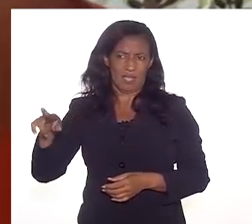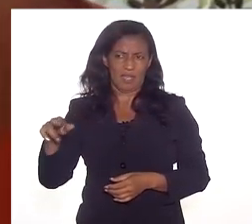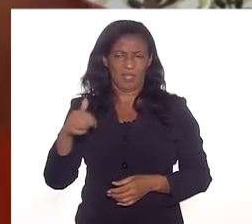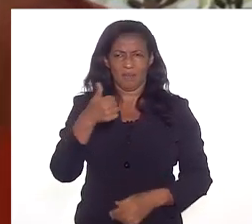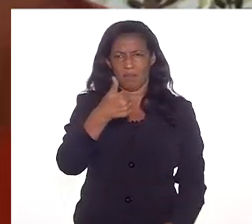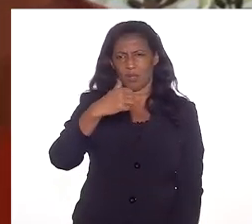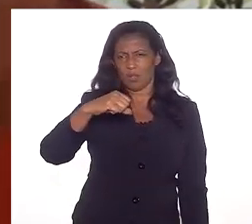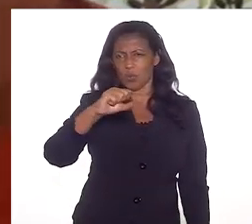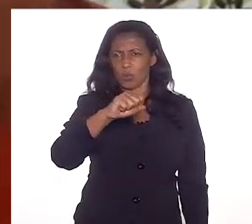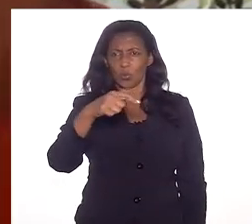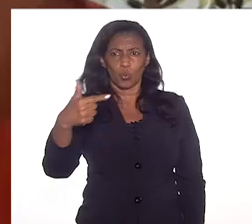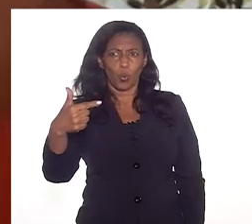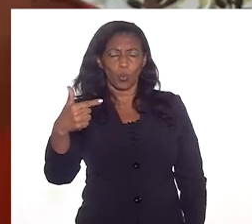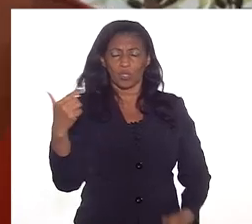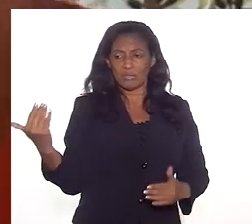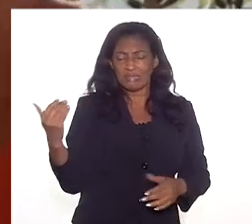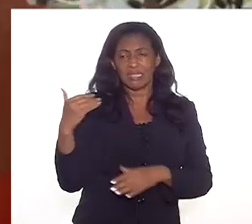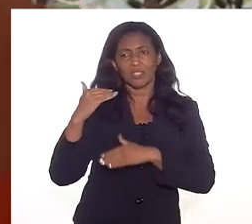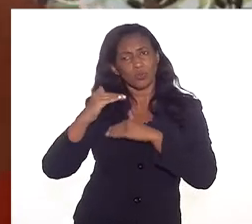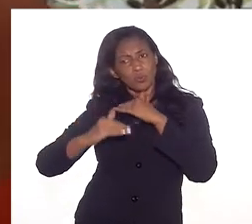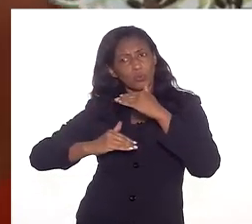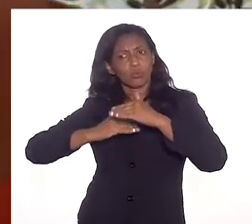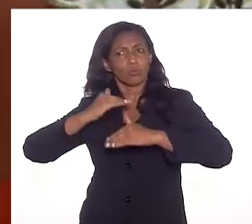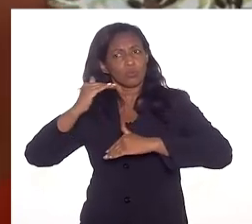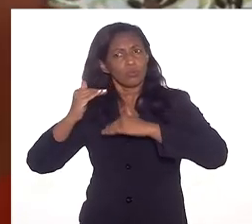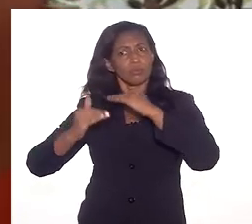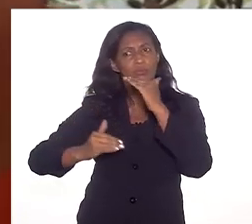82. Né? E aí construímos